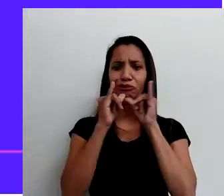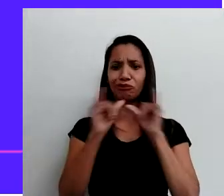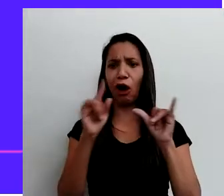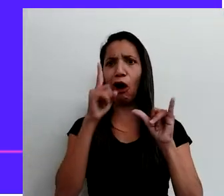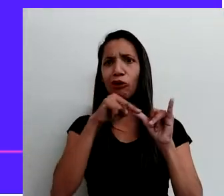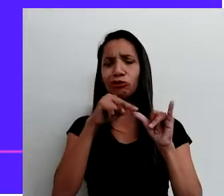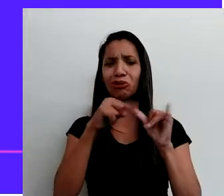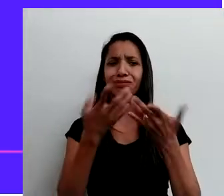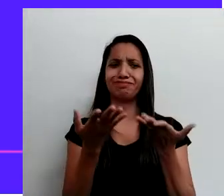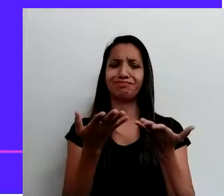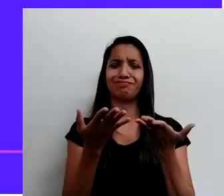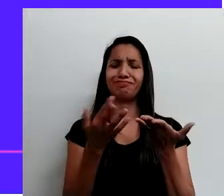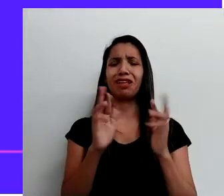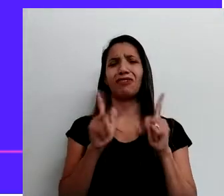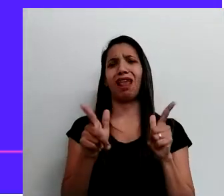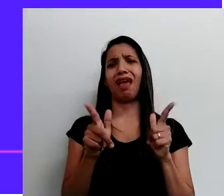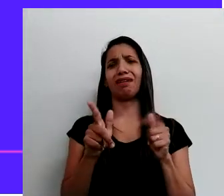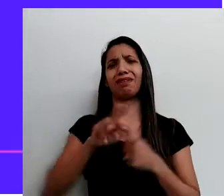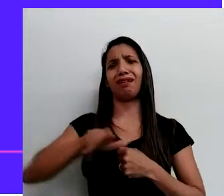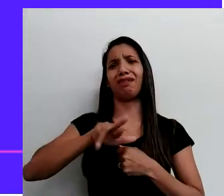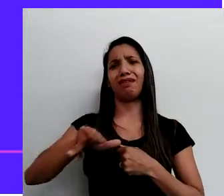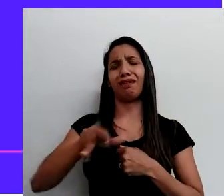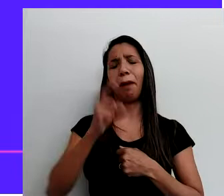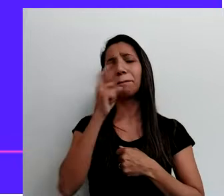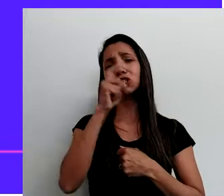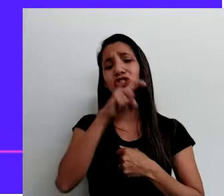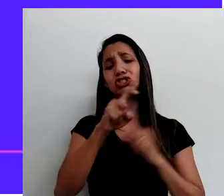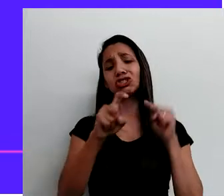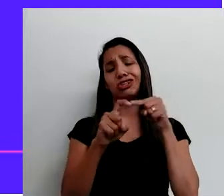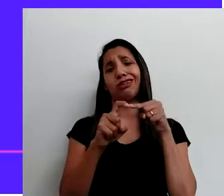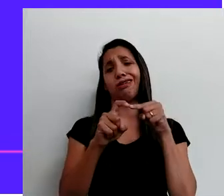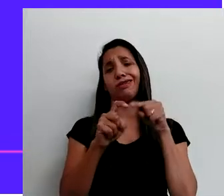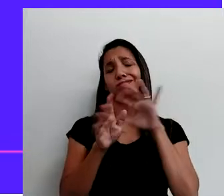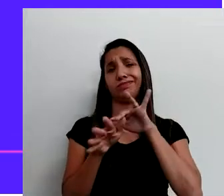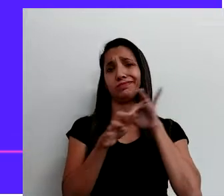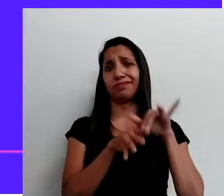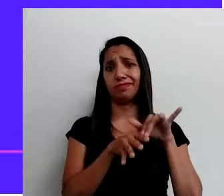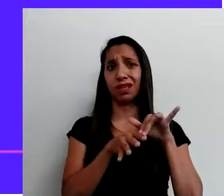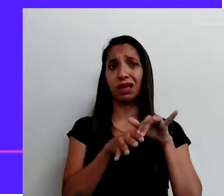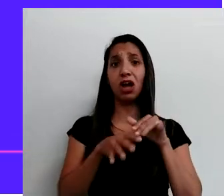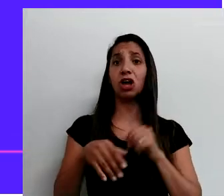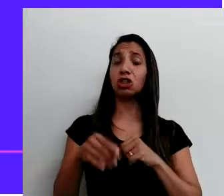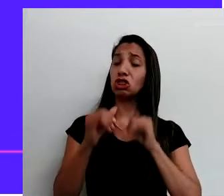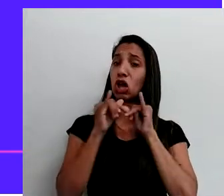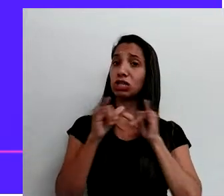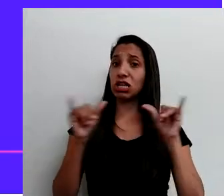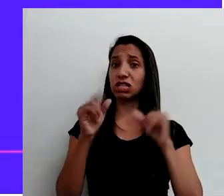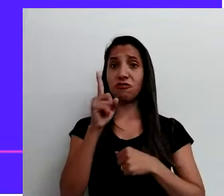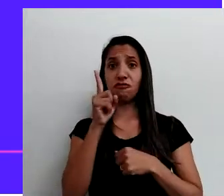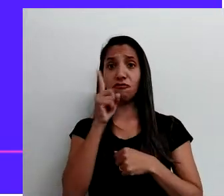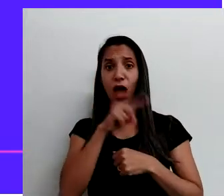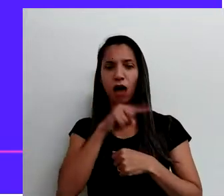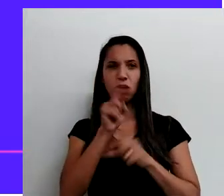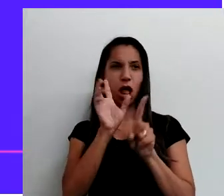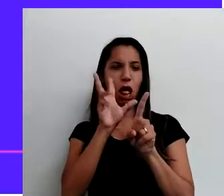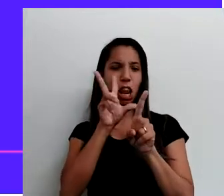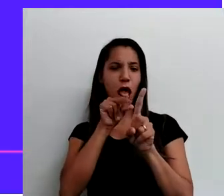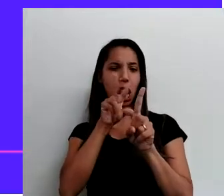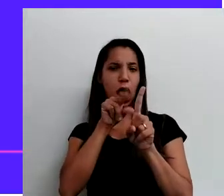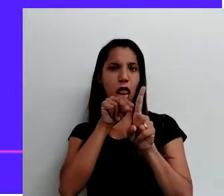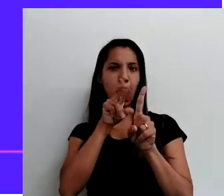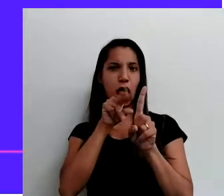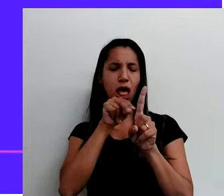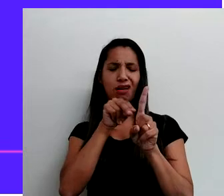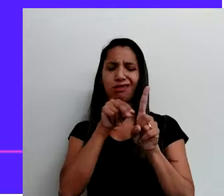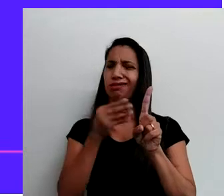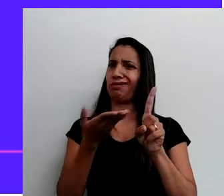mentira. Notícia falsa para obter vantagem não é notícia, é fraude. Então, a gente